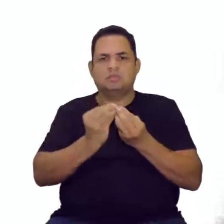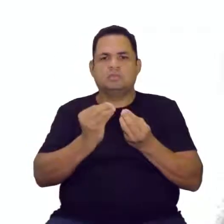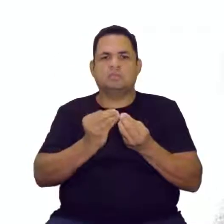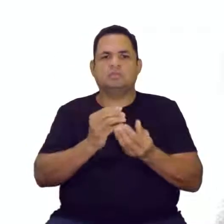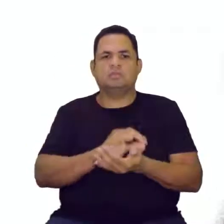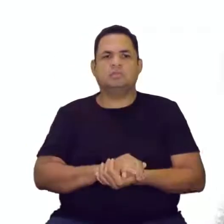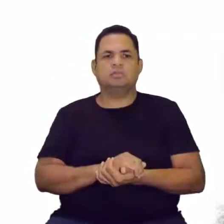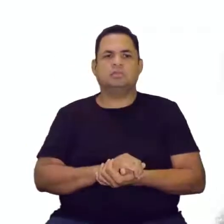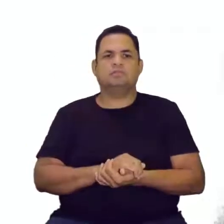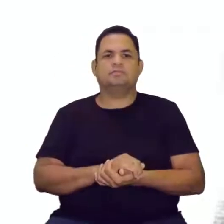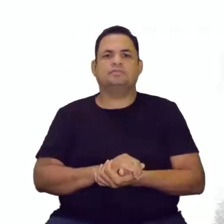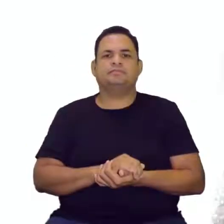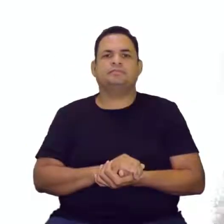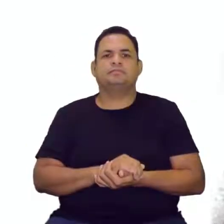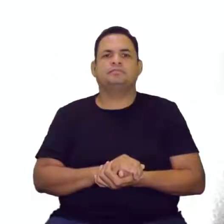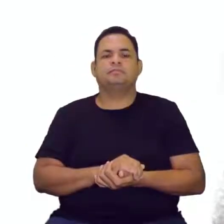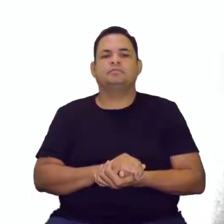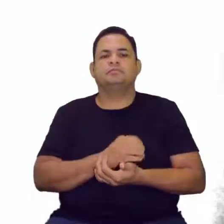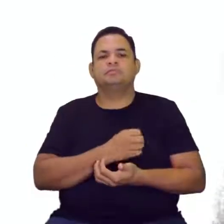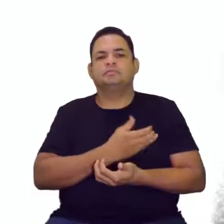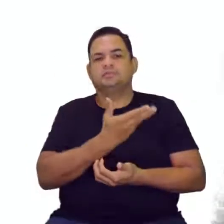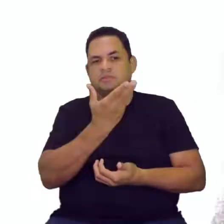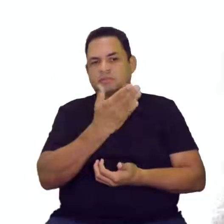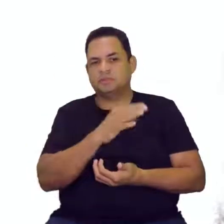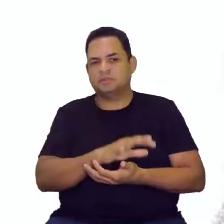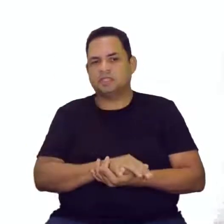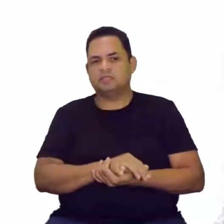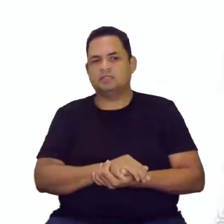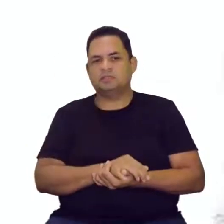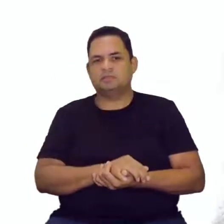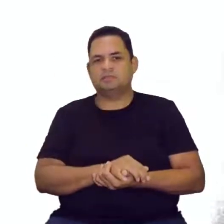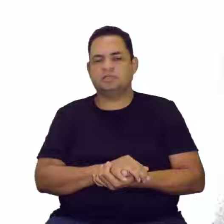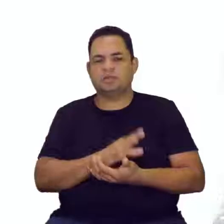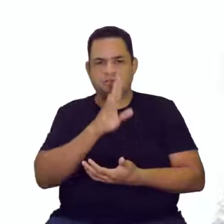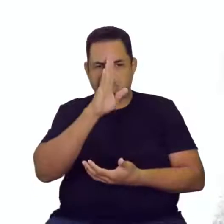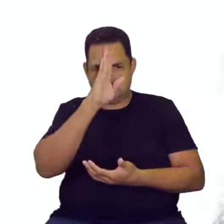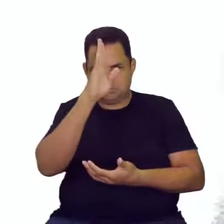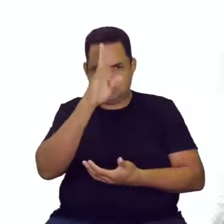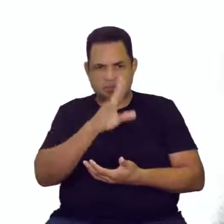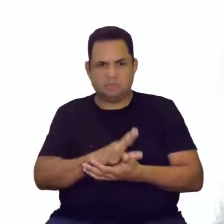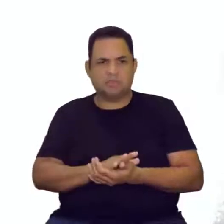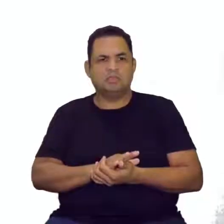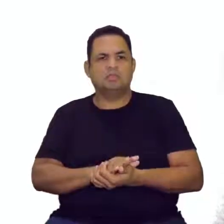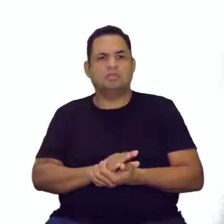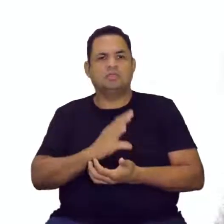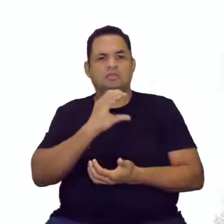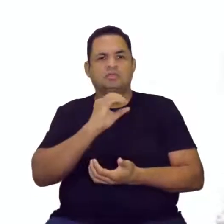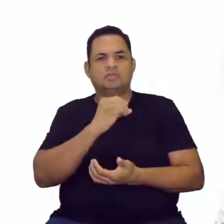Olha só, em grande quantidade nós temos o campeão dos campeões, que é o dióxido de carbono.